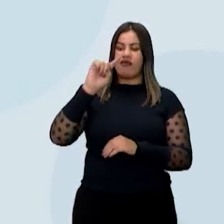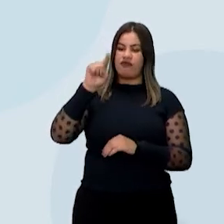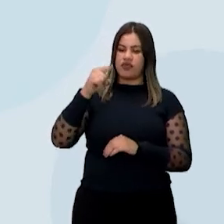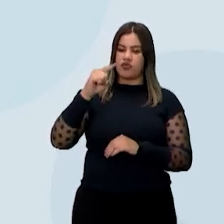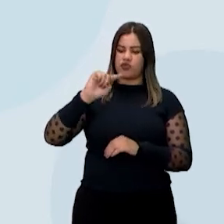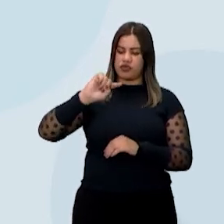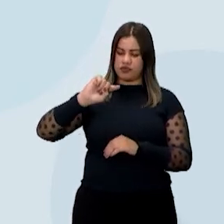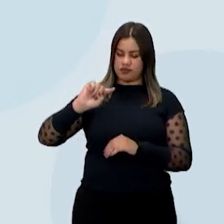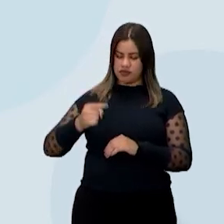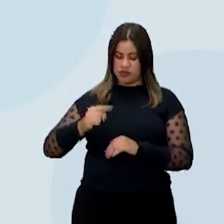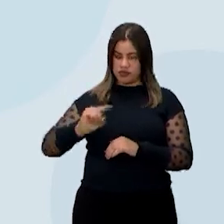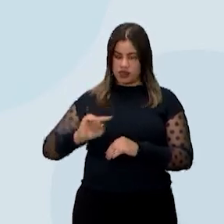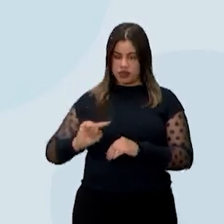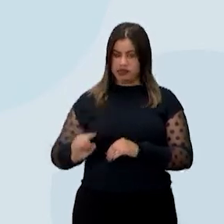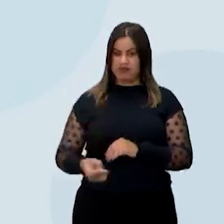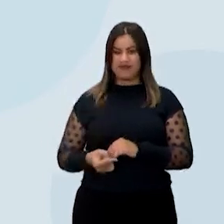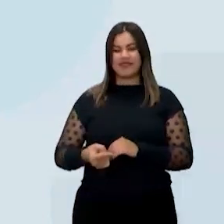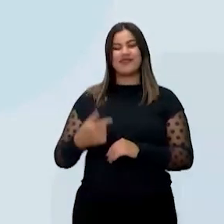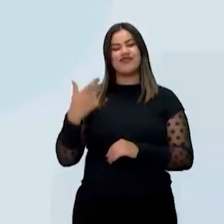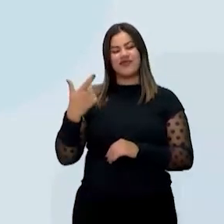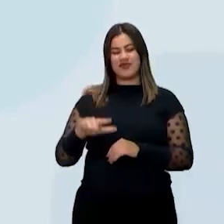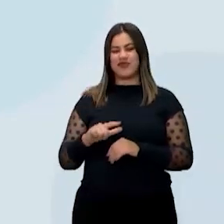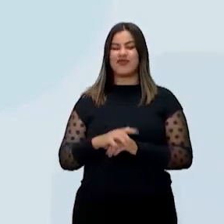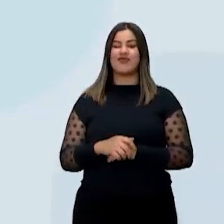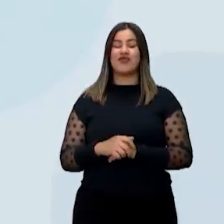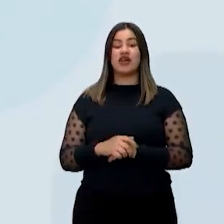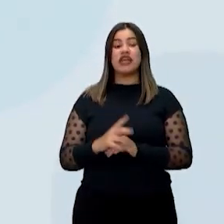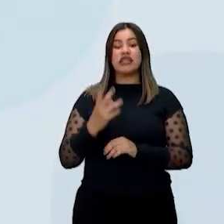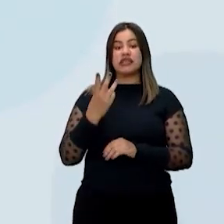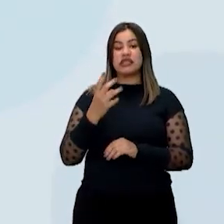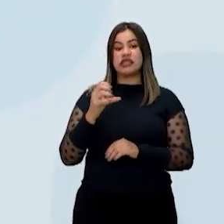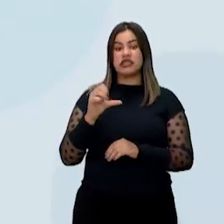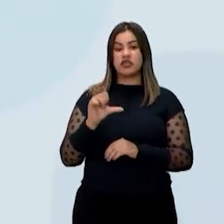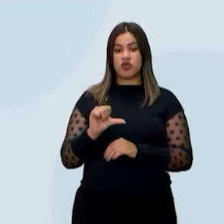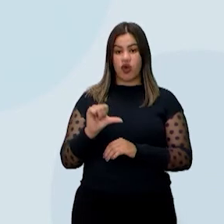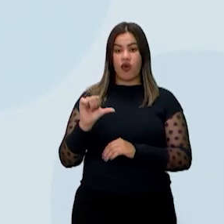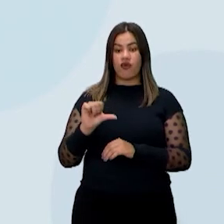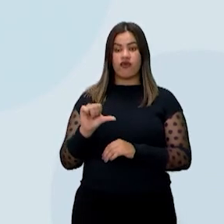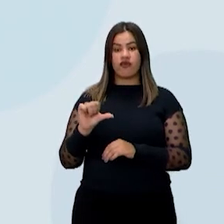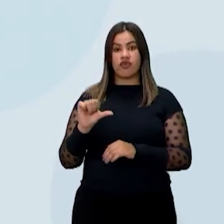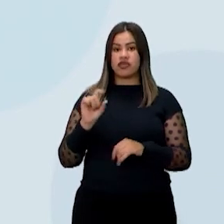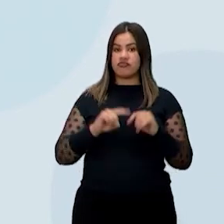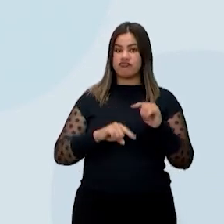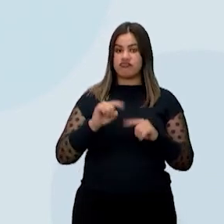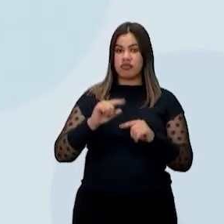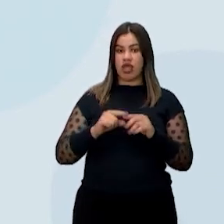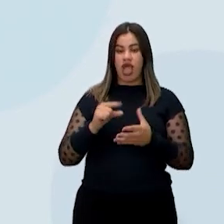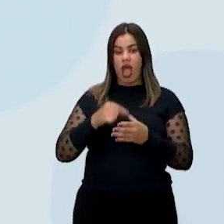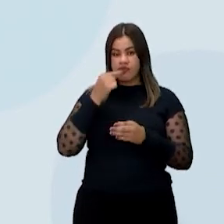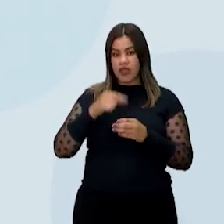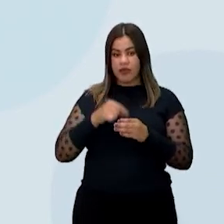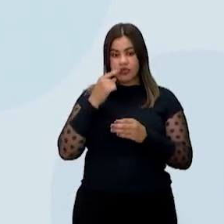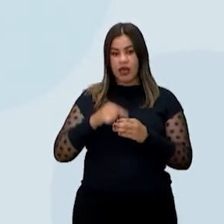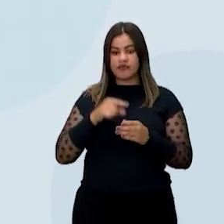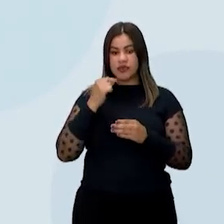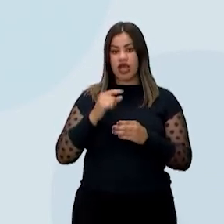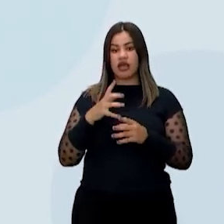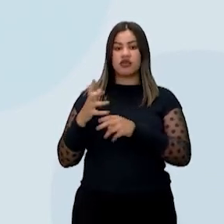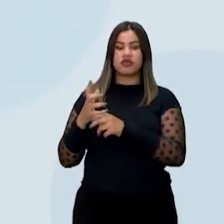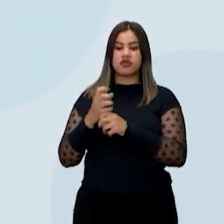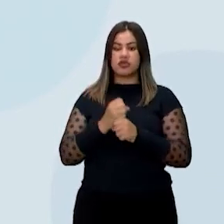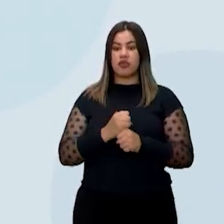eu vejo que 39 salgadinhos vão custar, ó, 40 menos um salgadinho, então R$